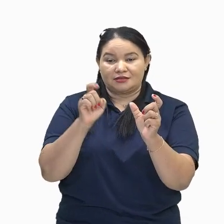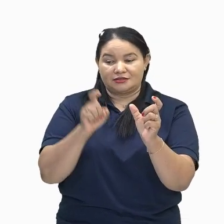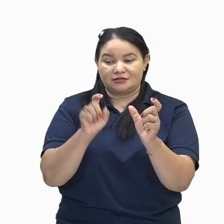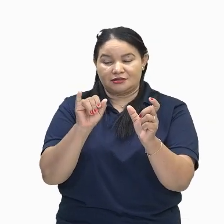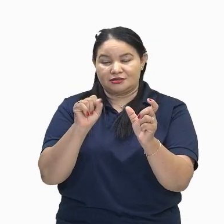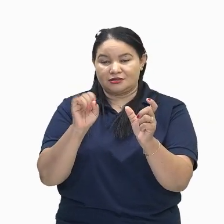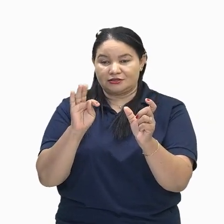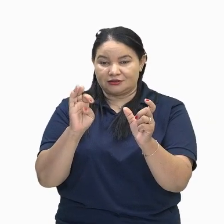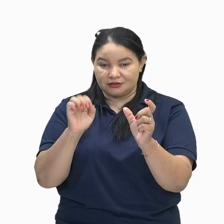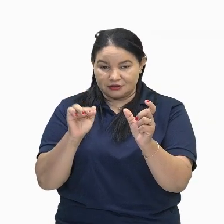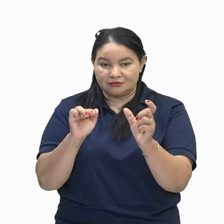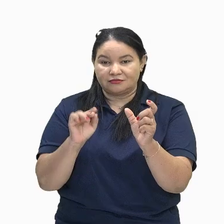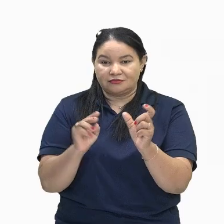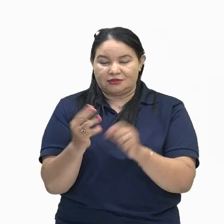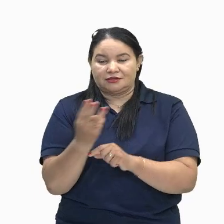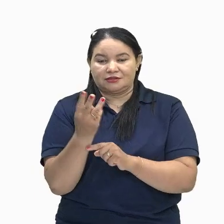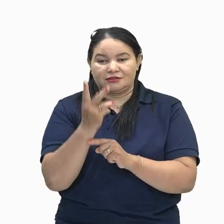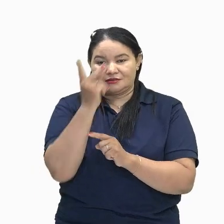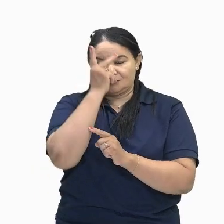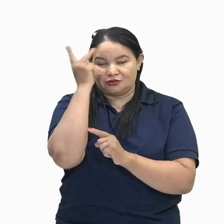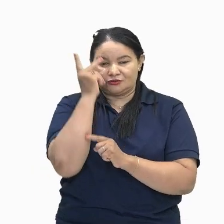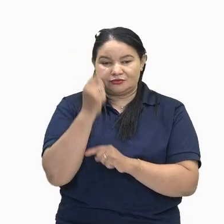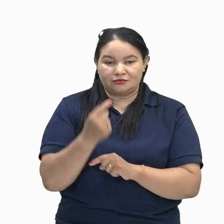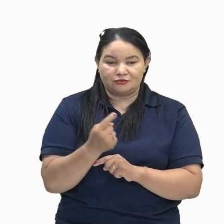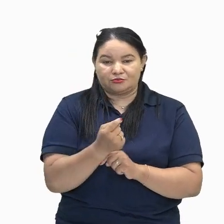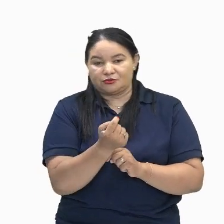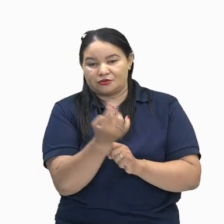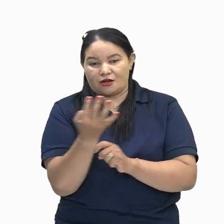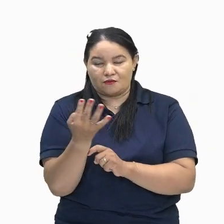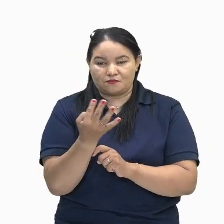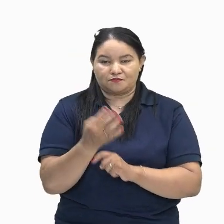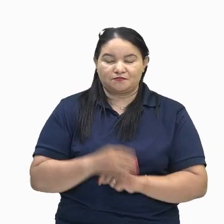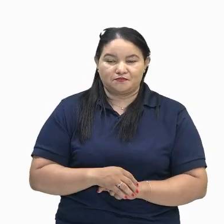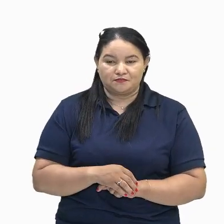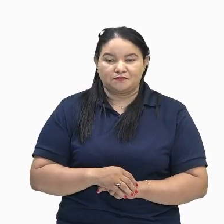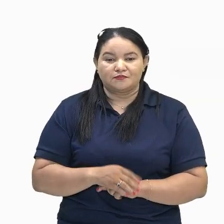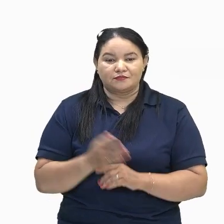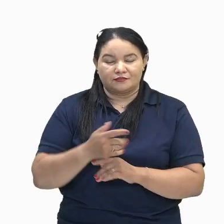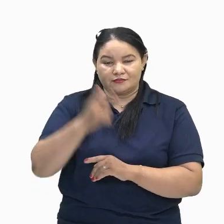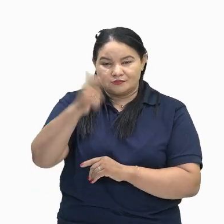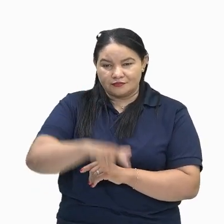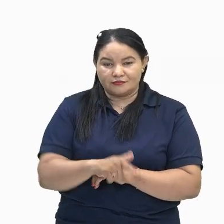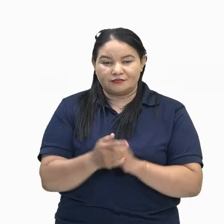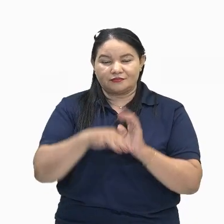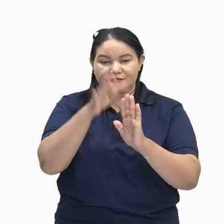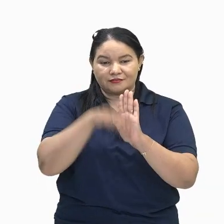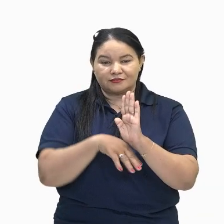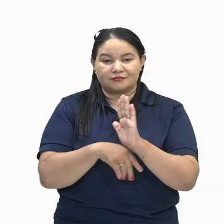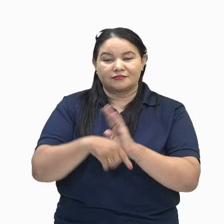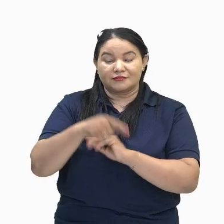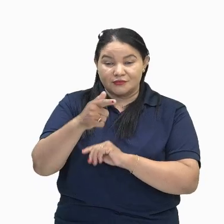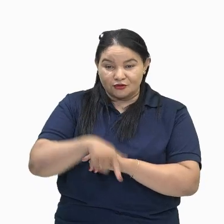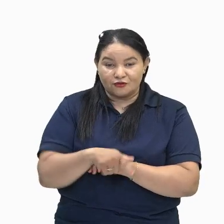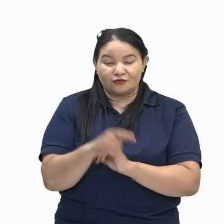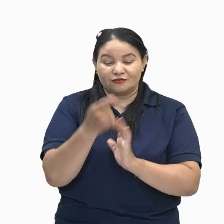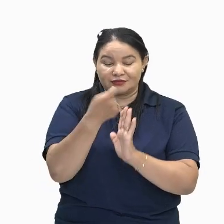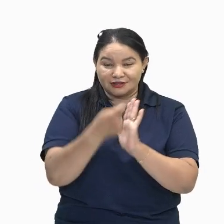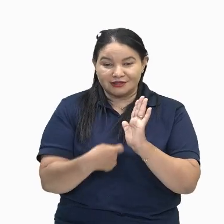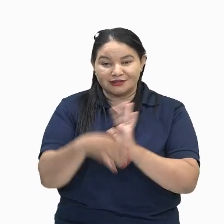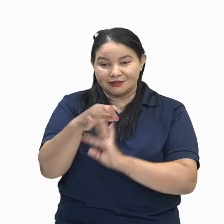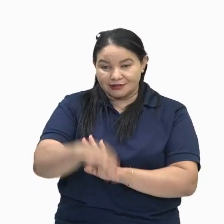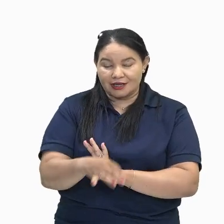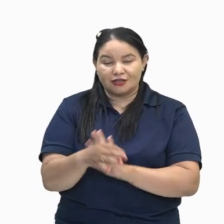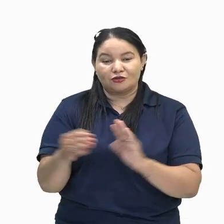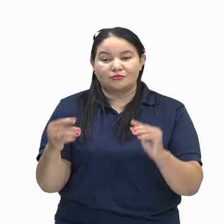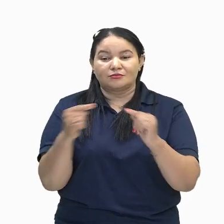O verbo existir na terceira pessoa do plural. Ok? Agora, voltando ao nosso texto, reescrevendo aquele enunciado lá de acordo